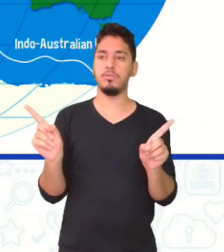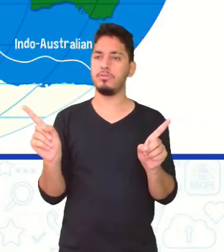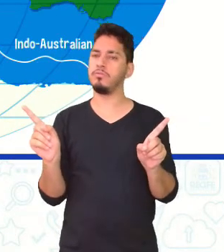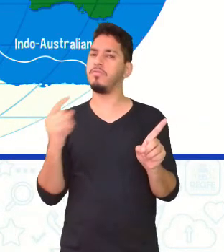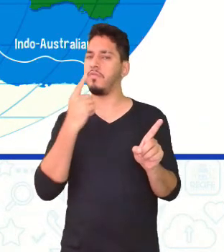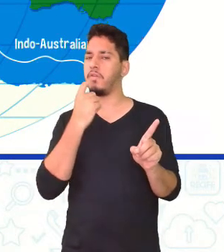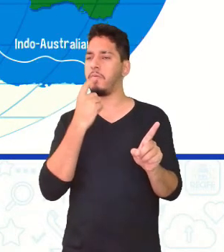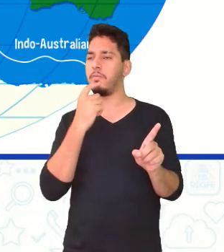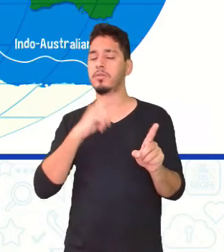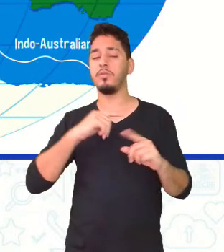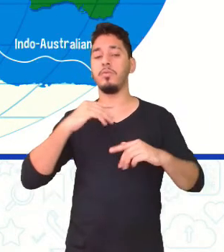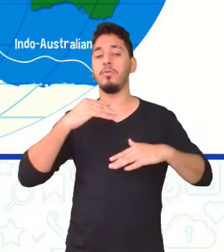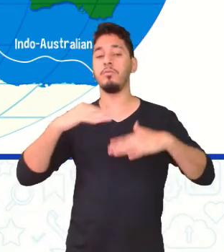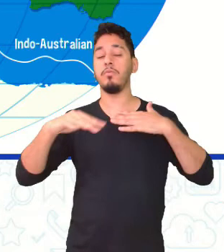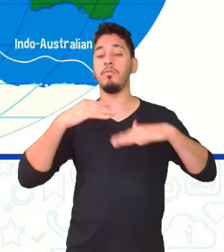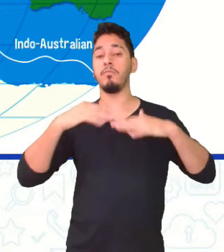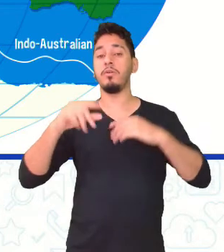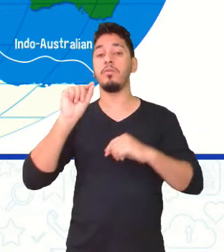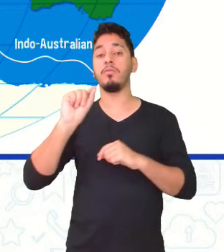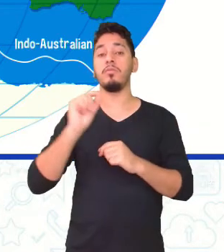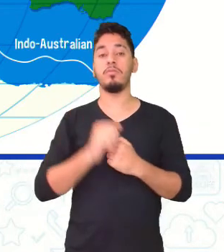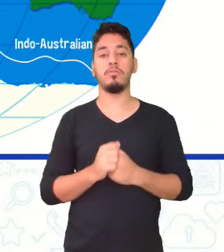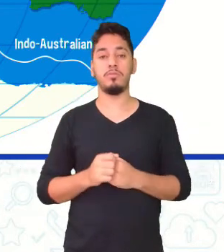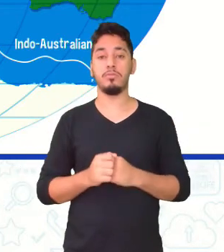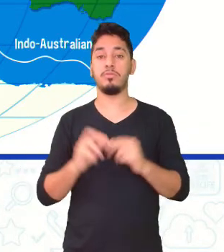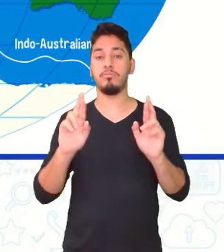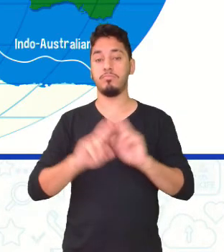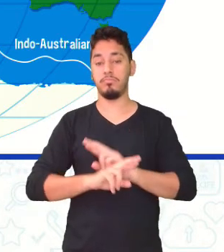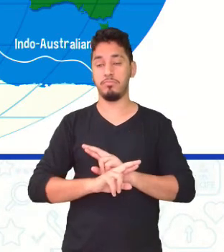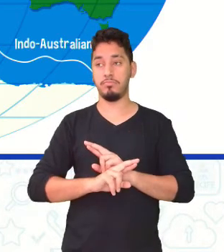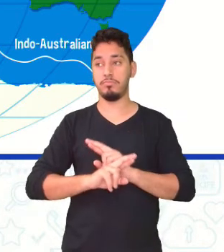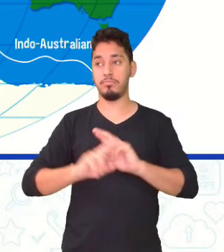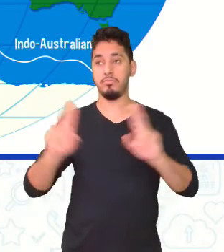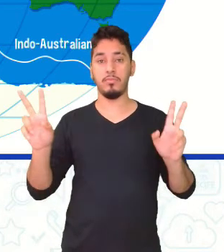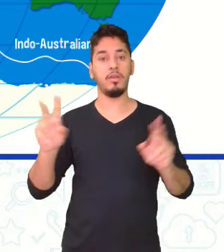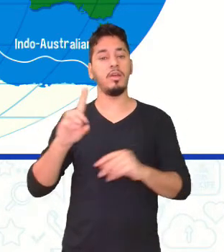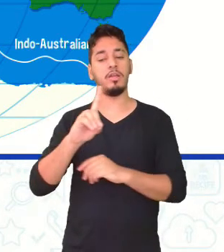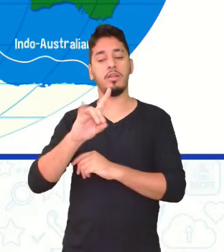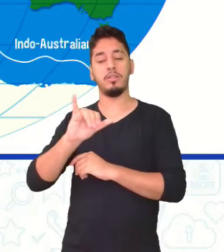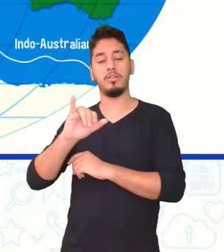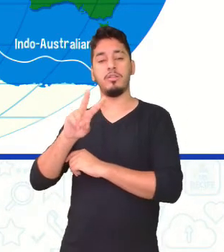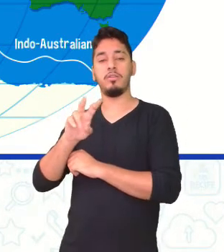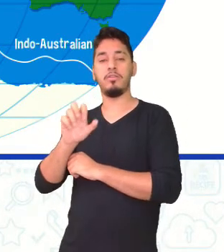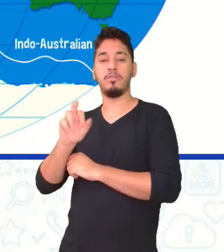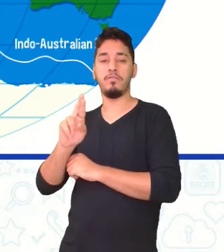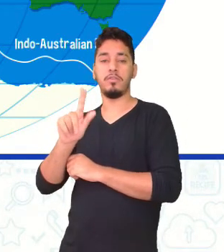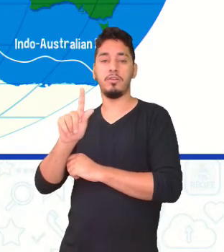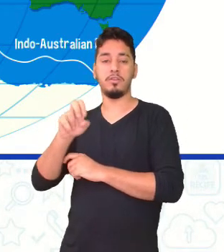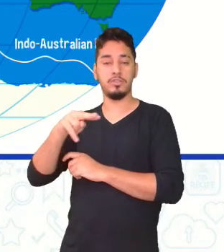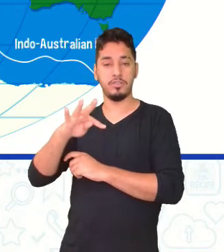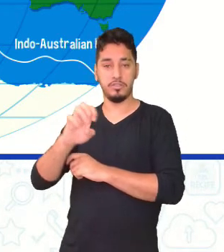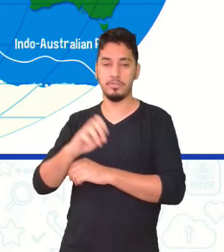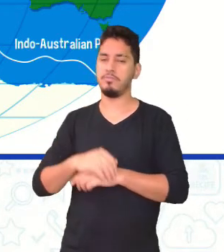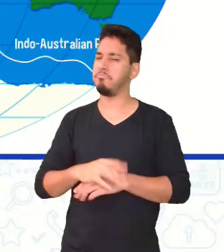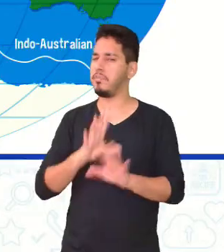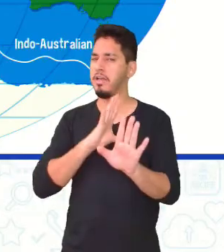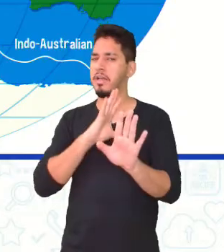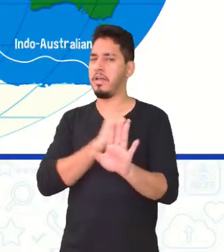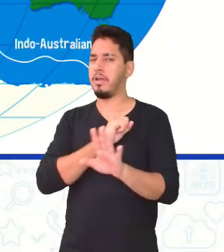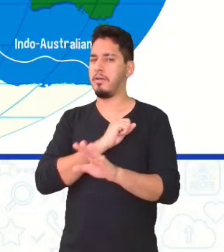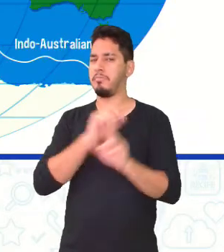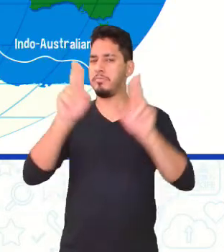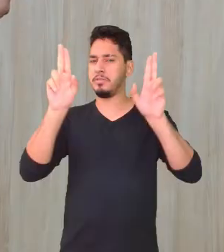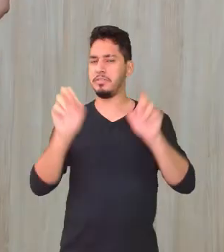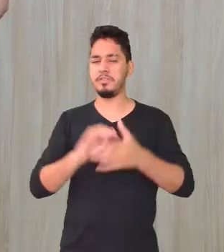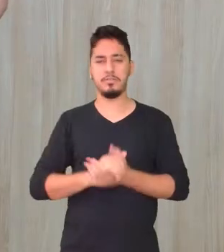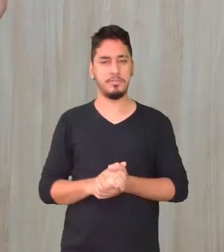a gente está tendo ali um movimento divergente. Ai, professor, olha, eu adoro esse assunto, viu? Adoro esse